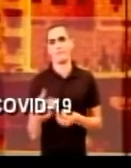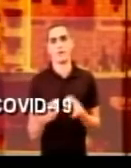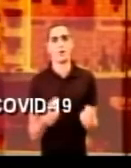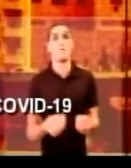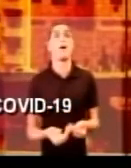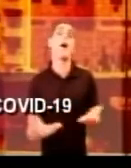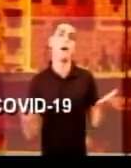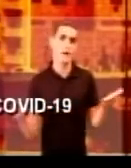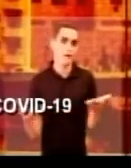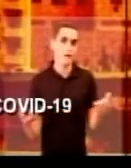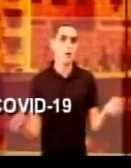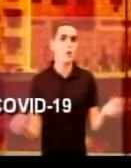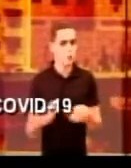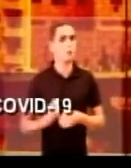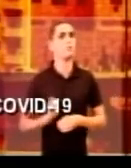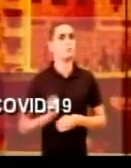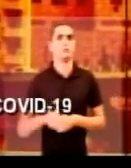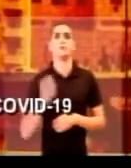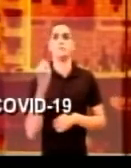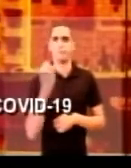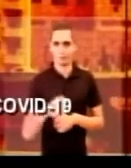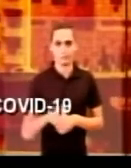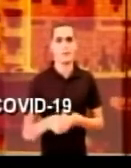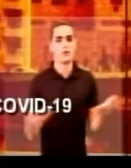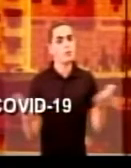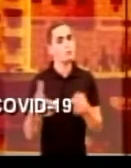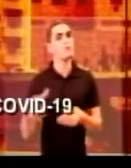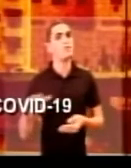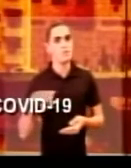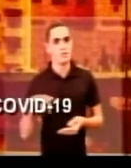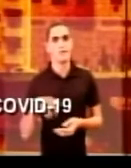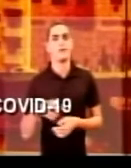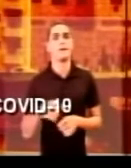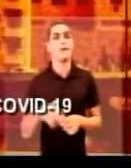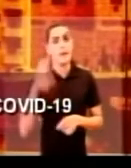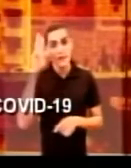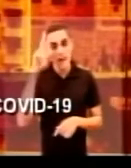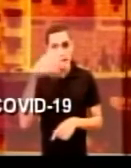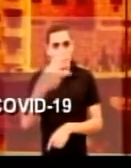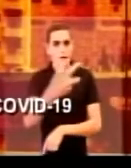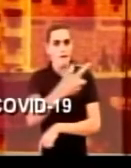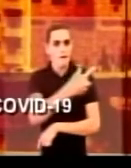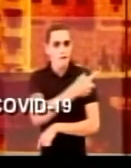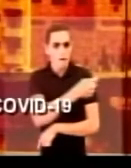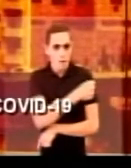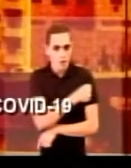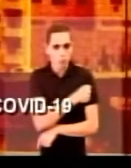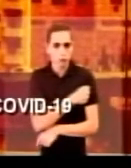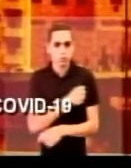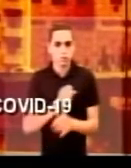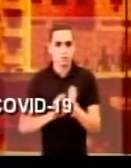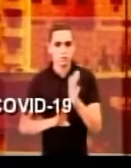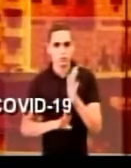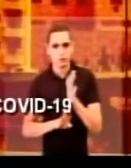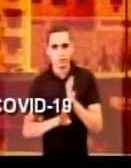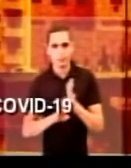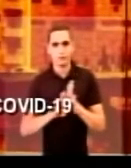Lembre-se, a vacina aumentou a idade média da população